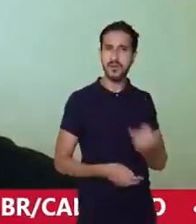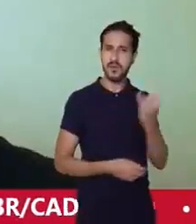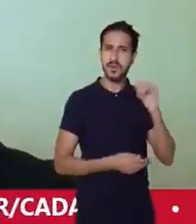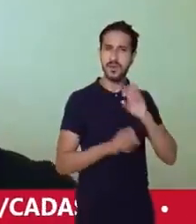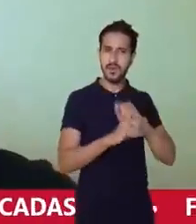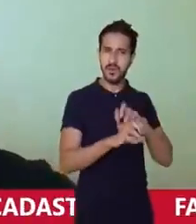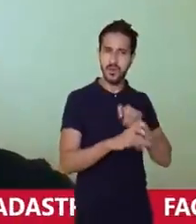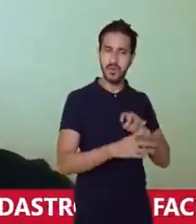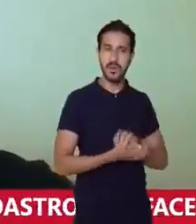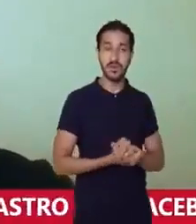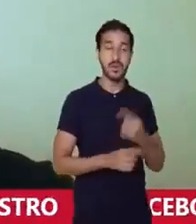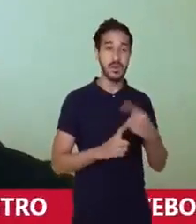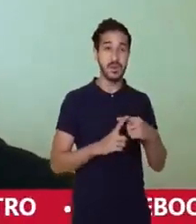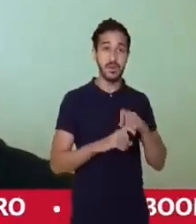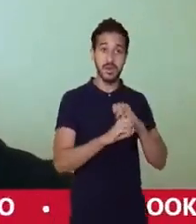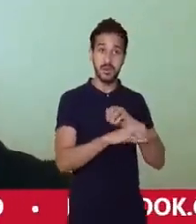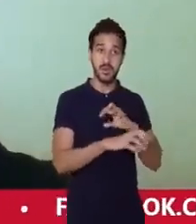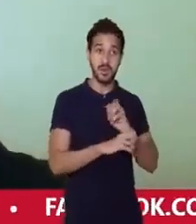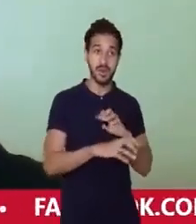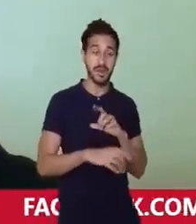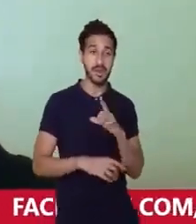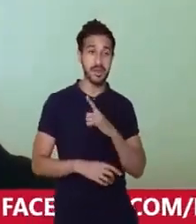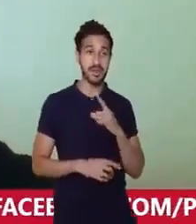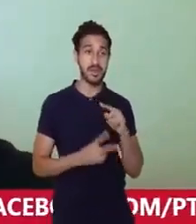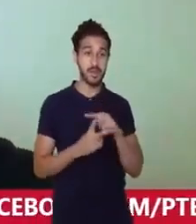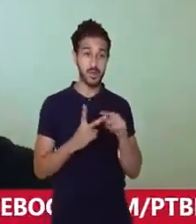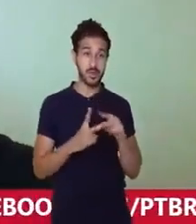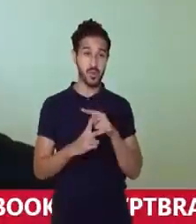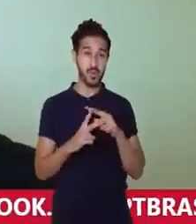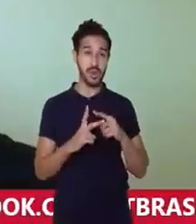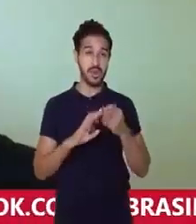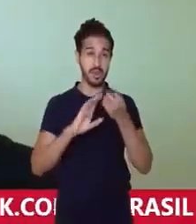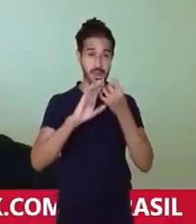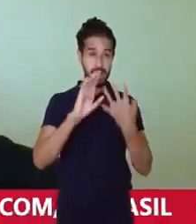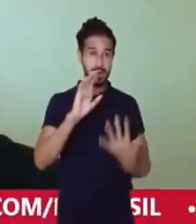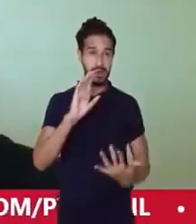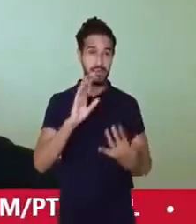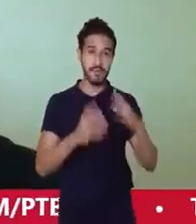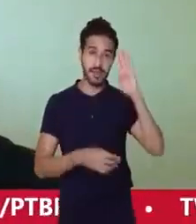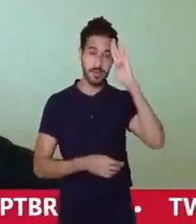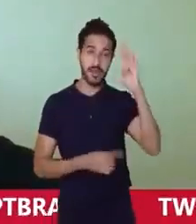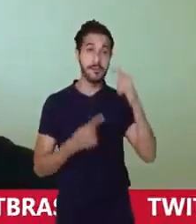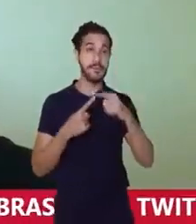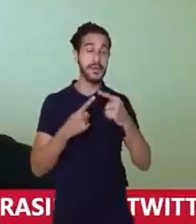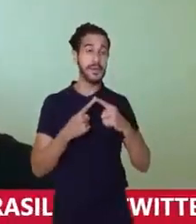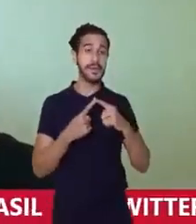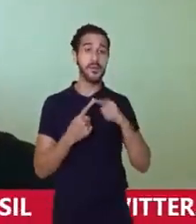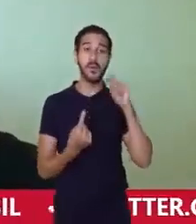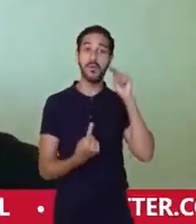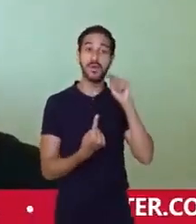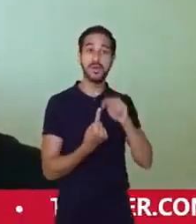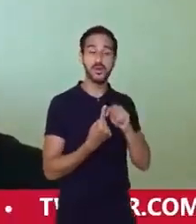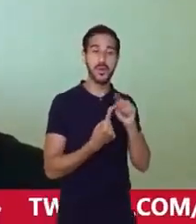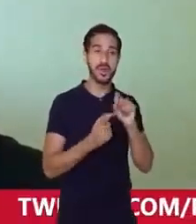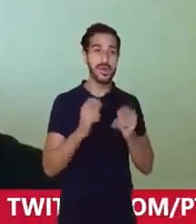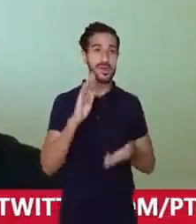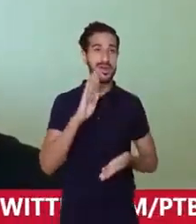educação? Porque a educação tem dupla função. A primeira função